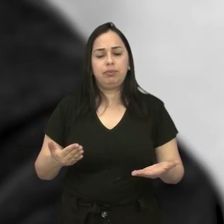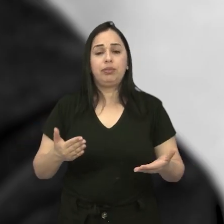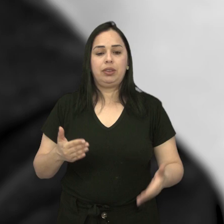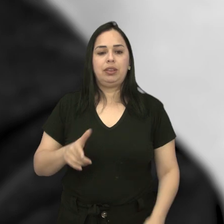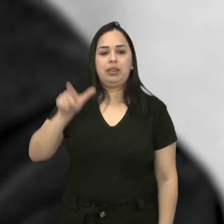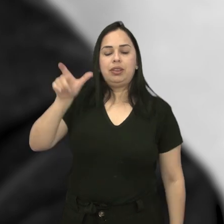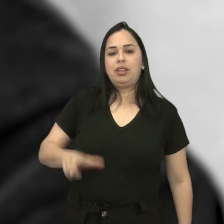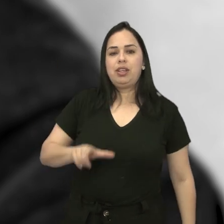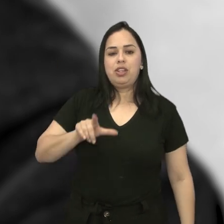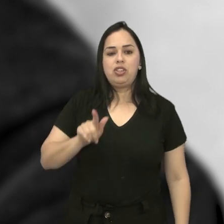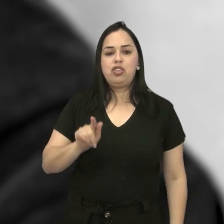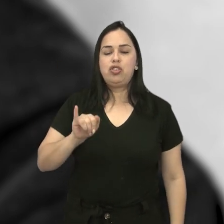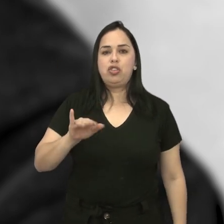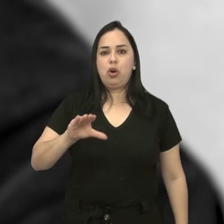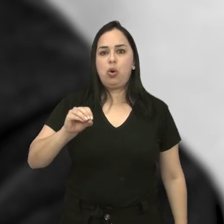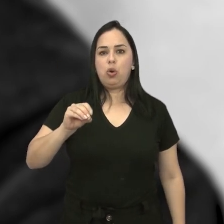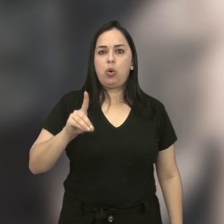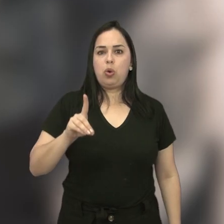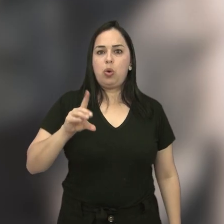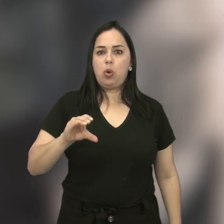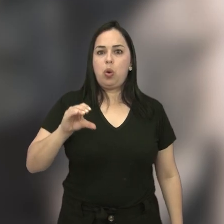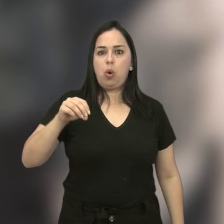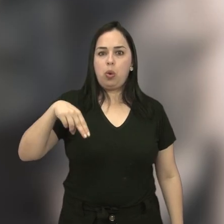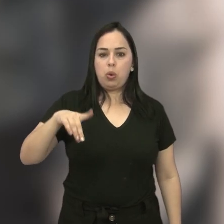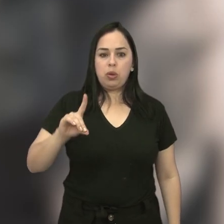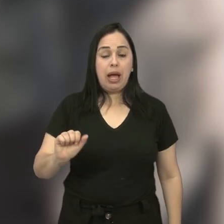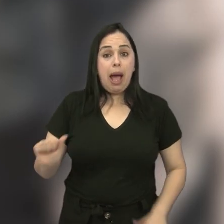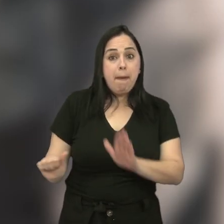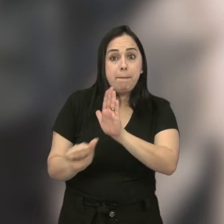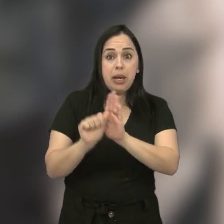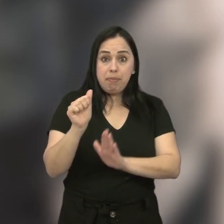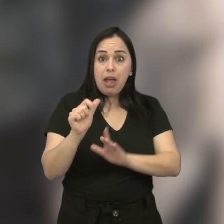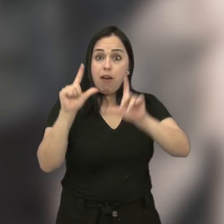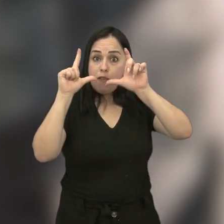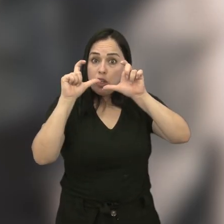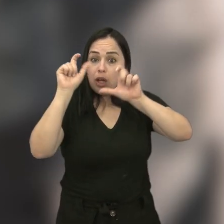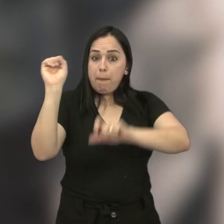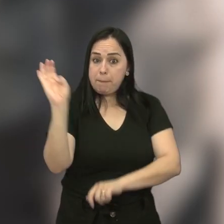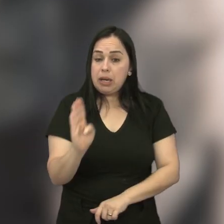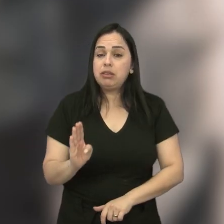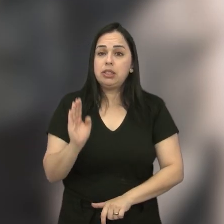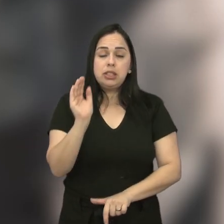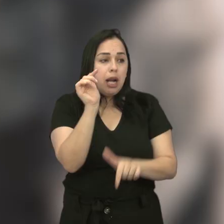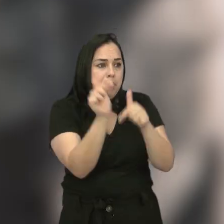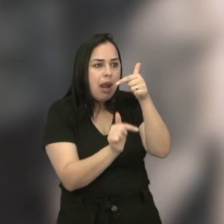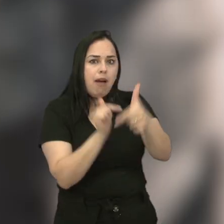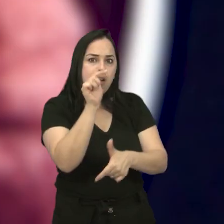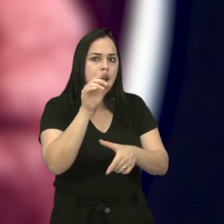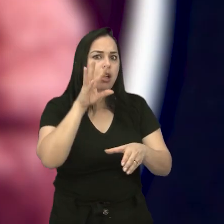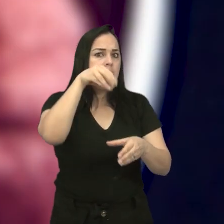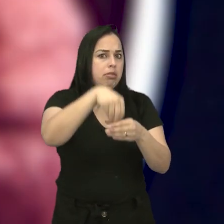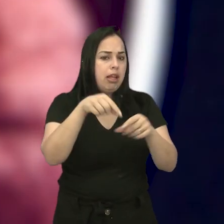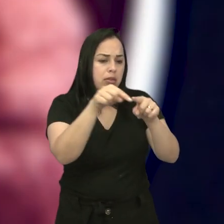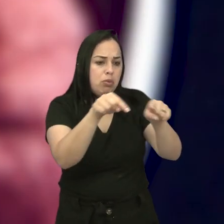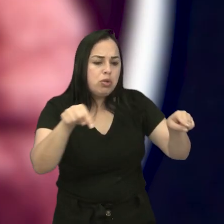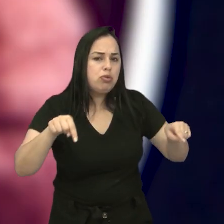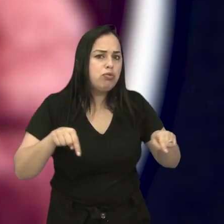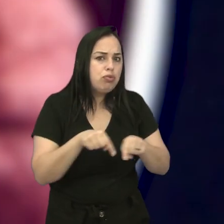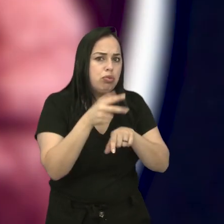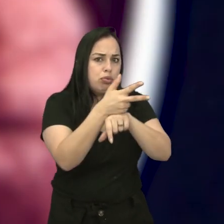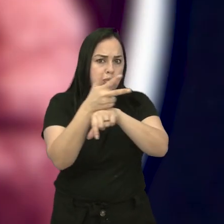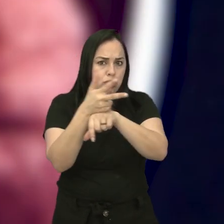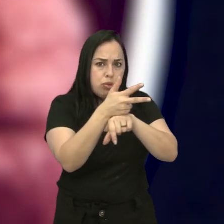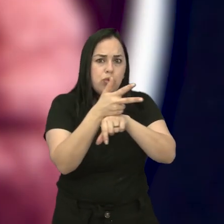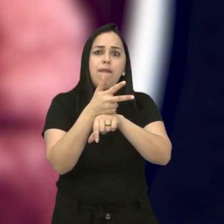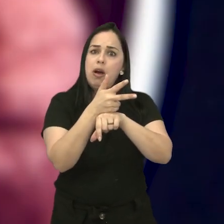primeira fotógrafa brasileira, por exemplo, trabalhava no estúdio de fotografia da família desde os 14 anos, até conseguir inaugurar o